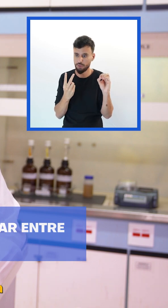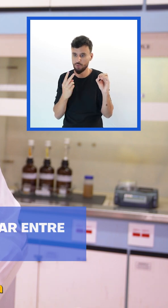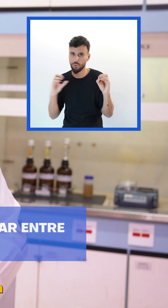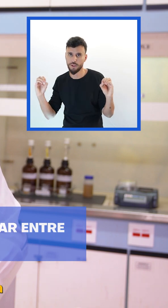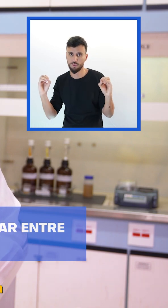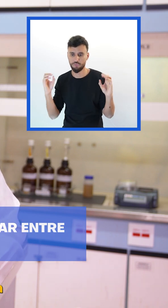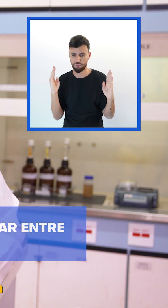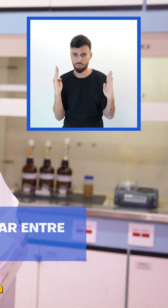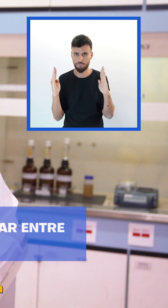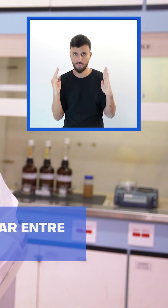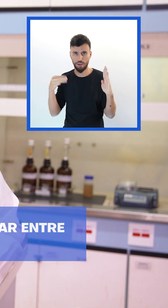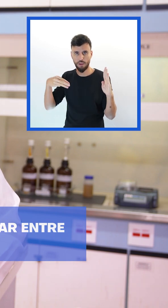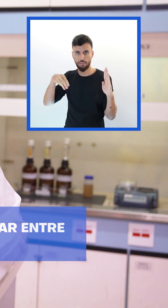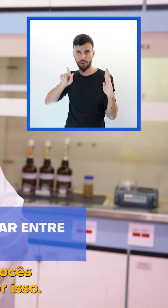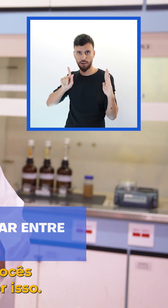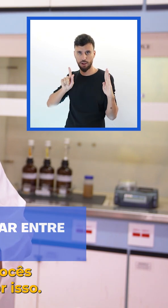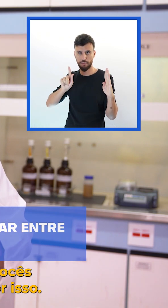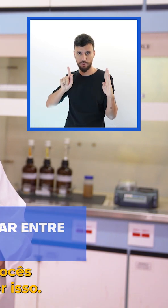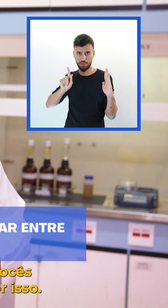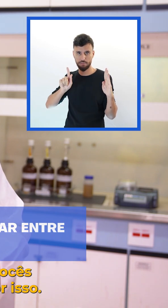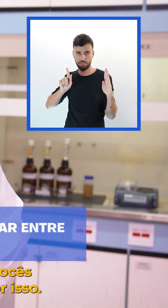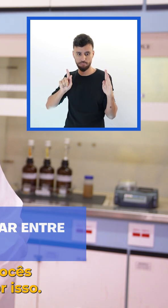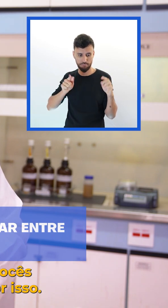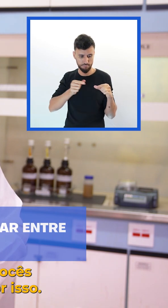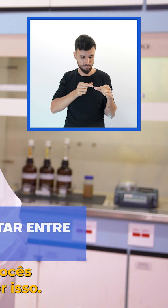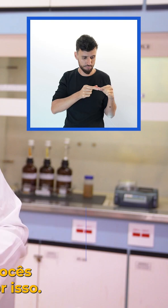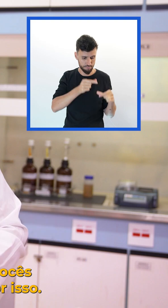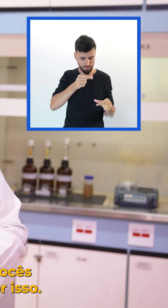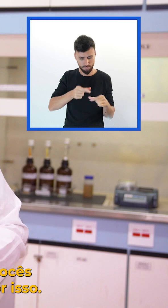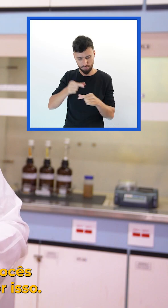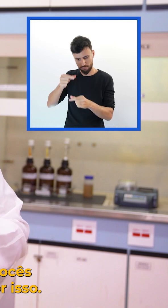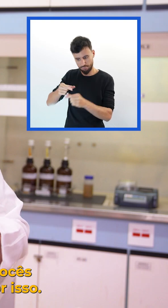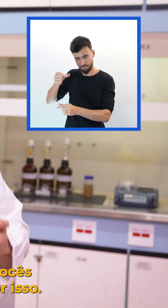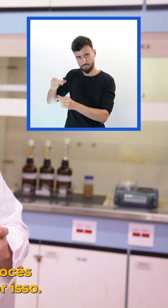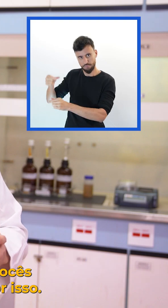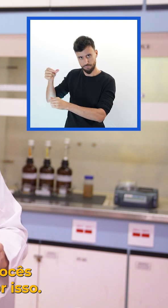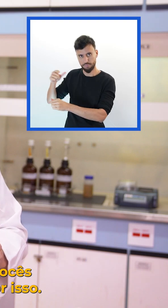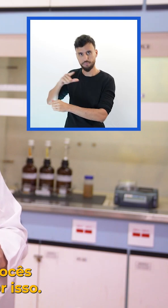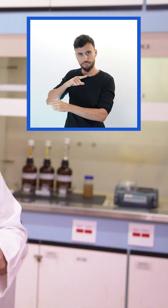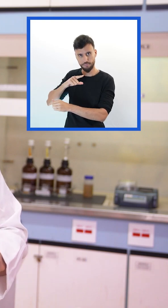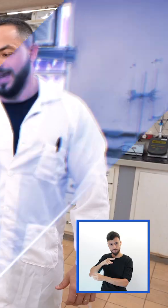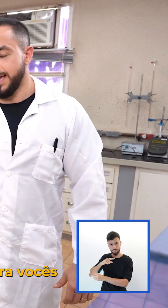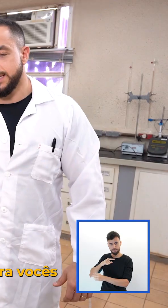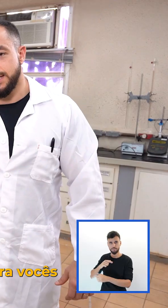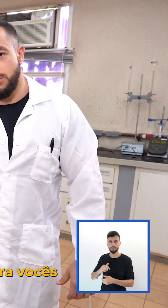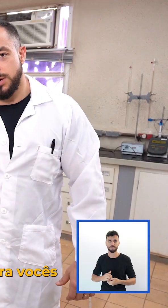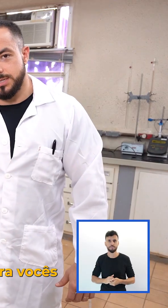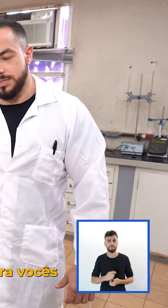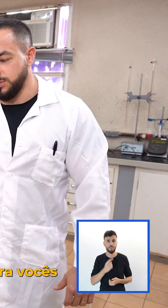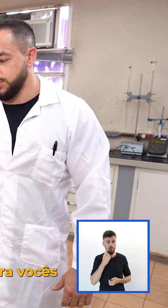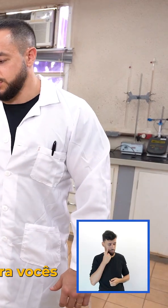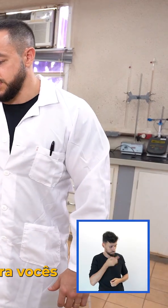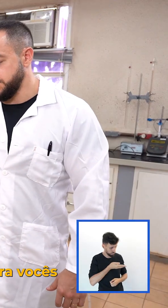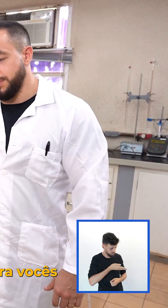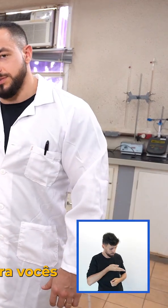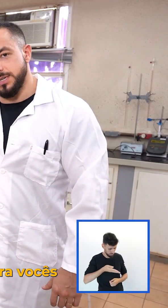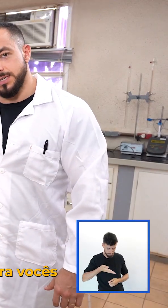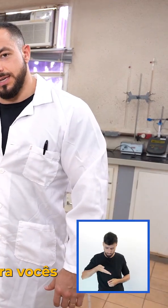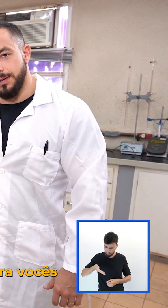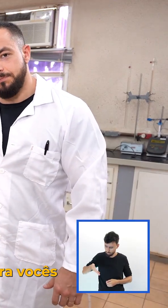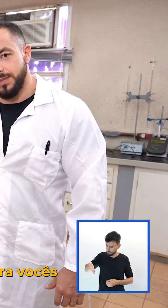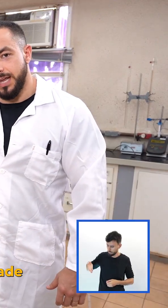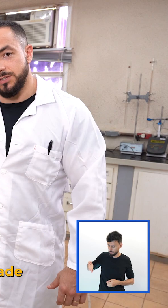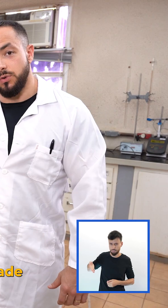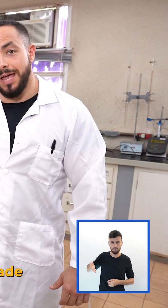200 mg por cápsula, e vou dar alguns exemplos para vocês que vocês possam entender melhor isso. Essas amostras que nós trouxemos para